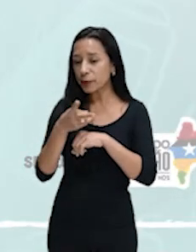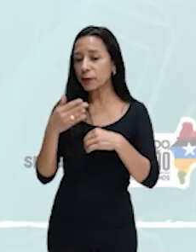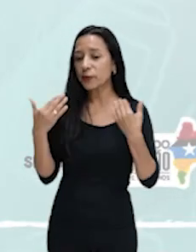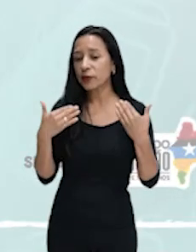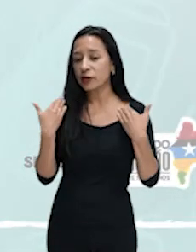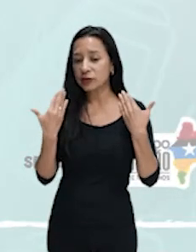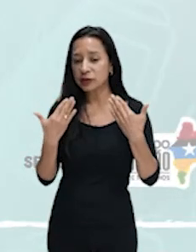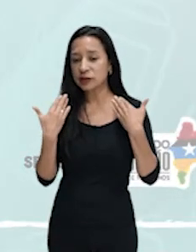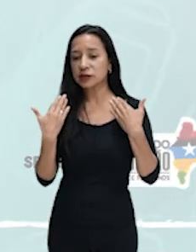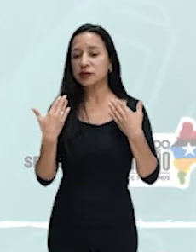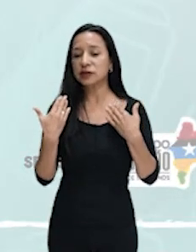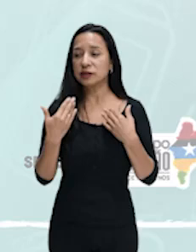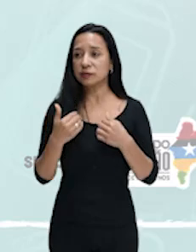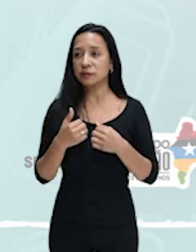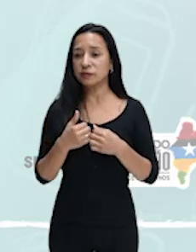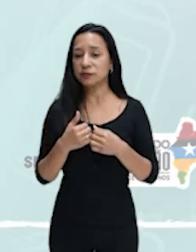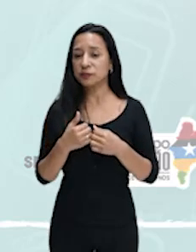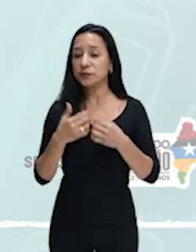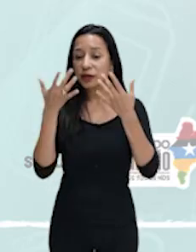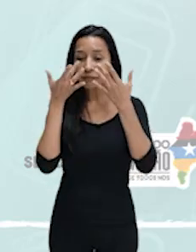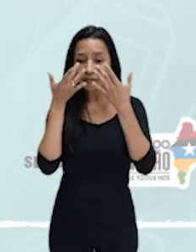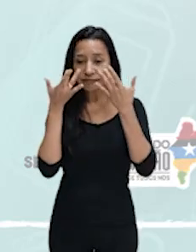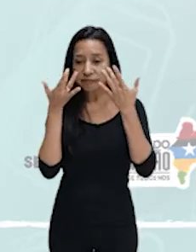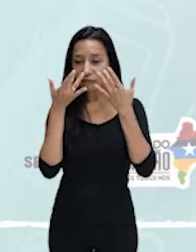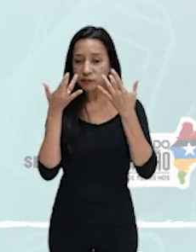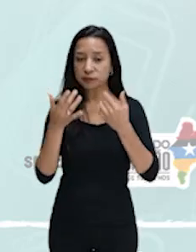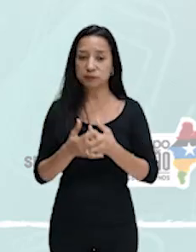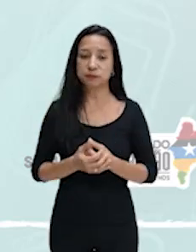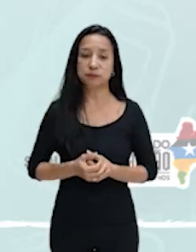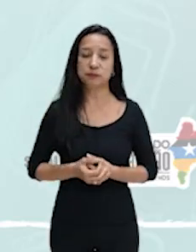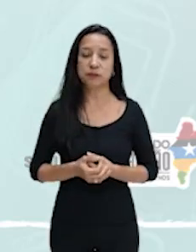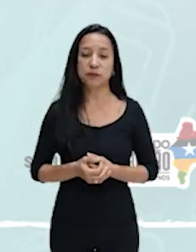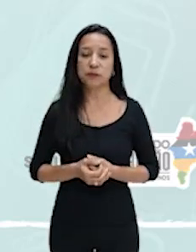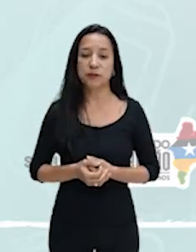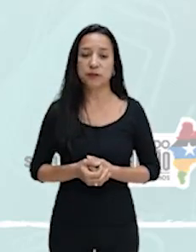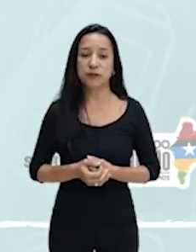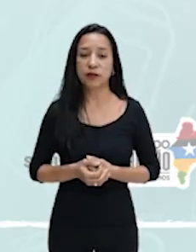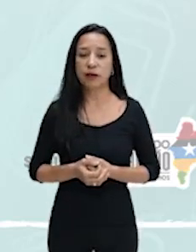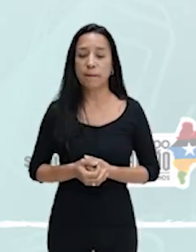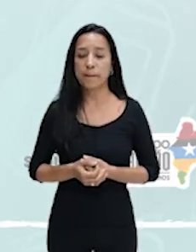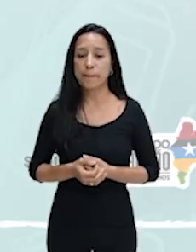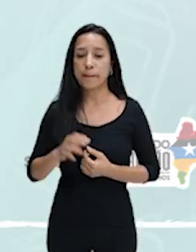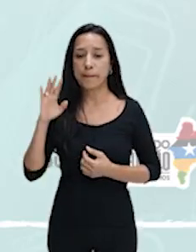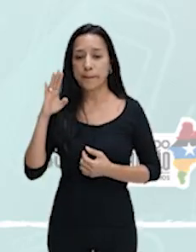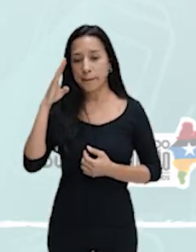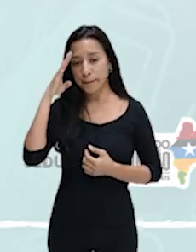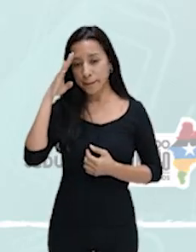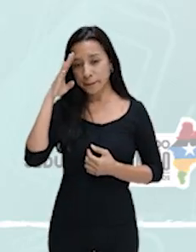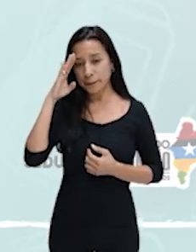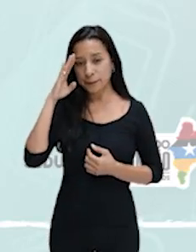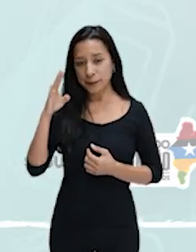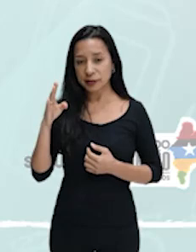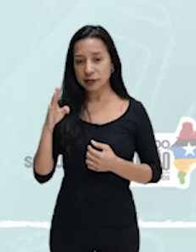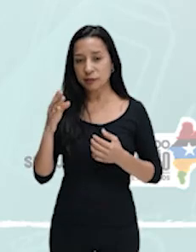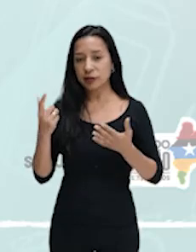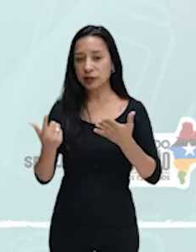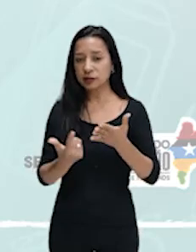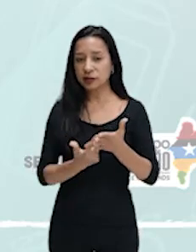Então, eu tenho o Autorretrato com Vestido de Veludo, de 1926, como eu já falei para vocês. O Ônibus,